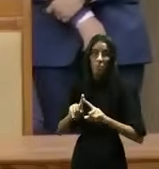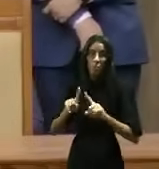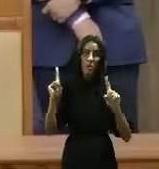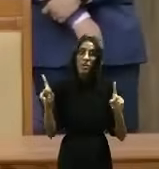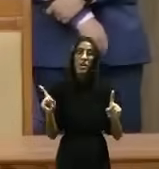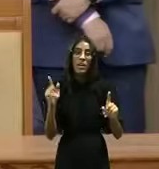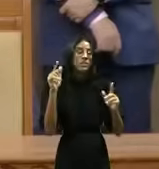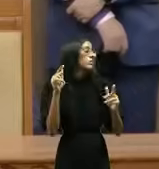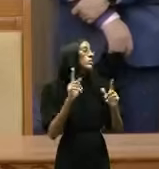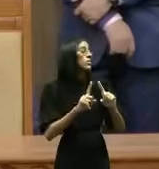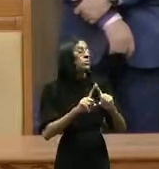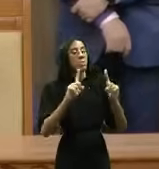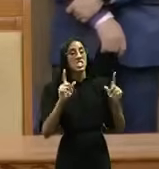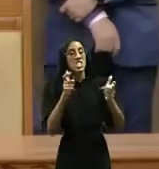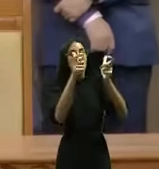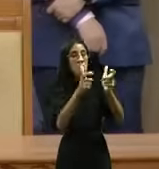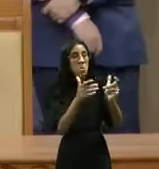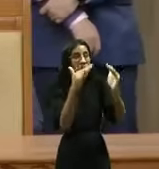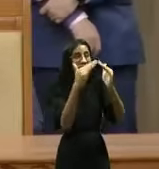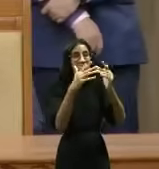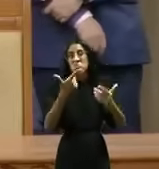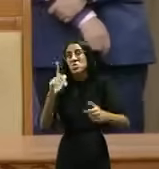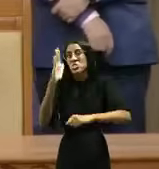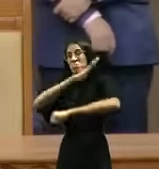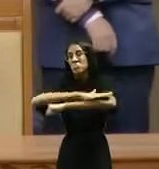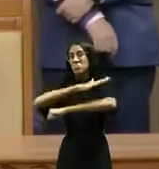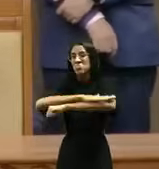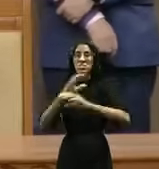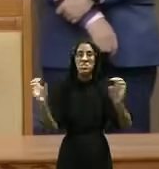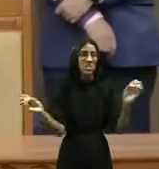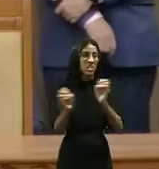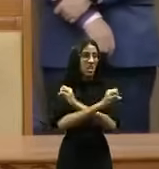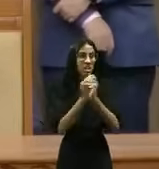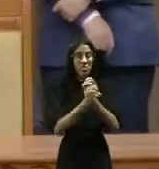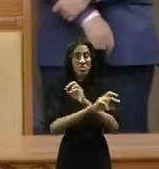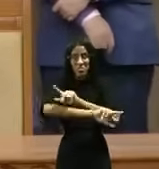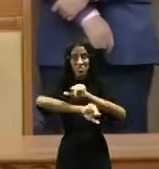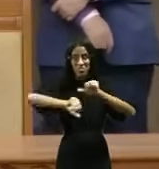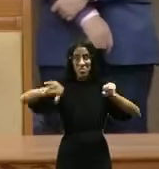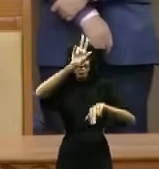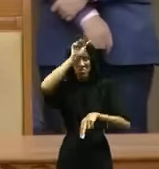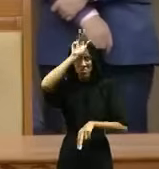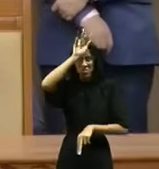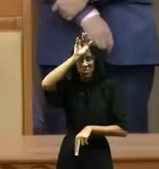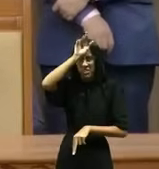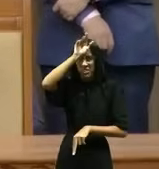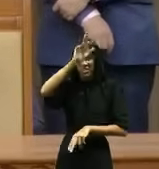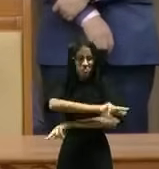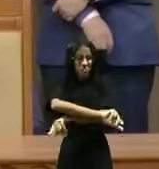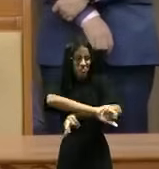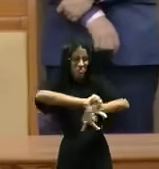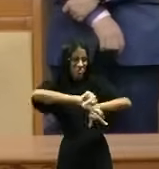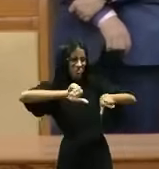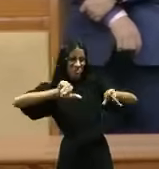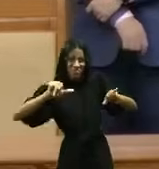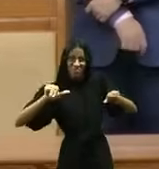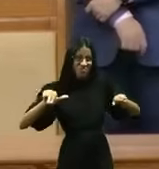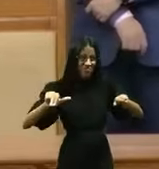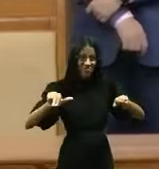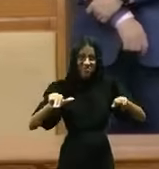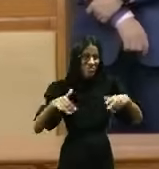um purão que não tinha janela era cheio de barata era cheio de lagarta e meu irmão não é brincadeira